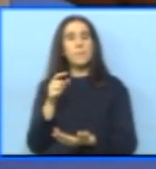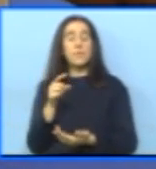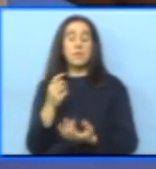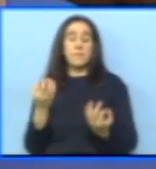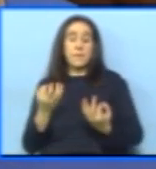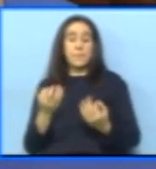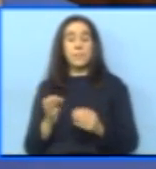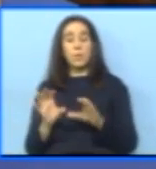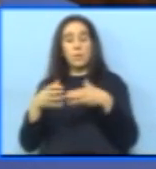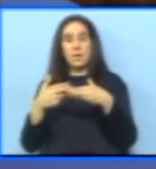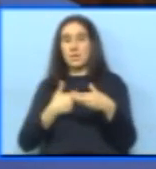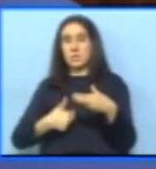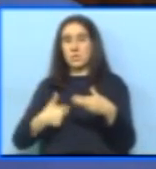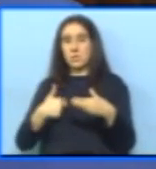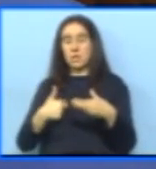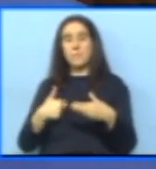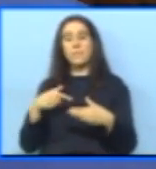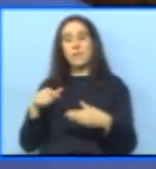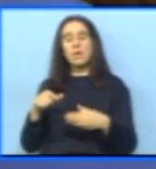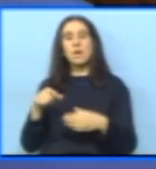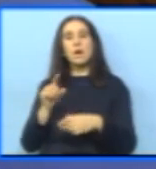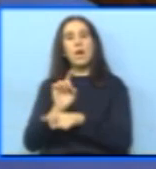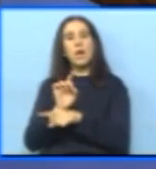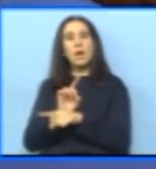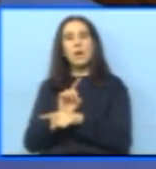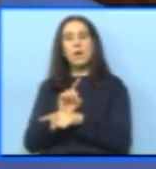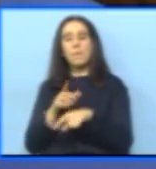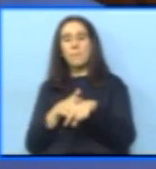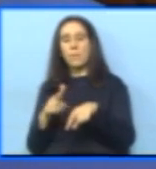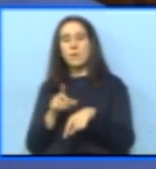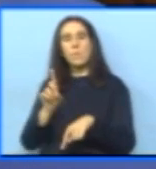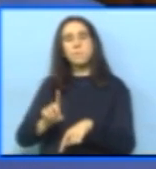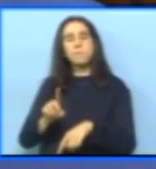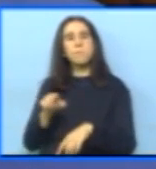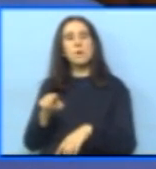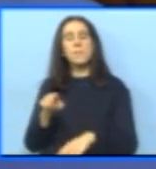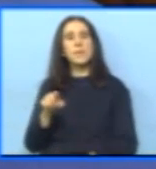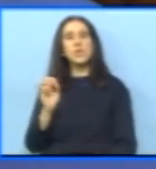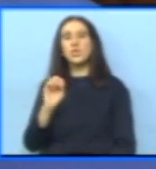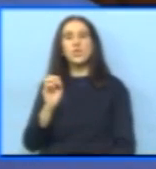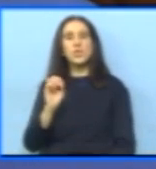naturalmente a comunidade cristã não era certamente formada no primeiro momento por